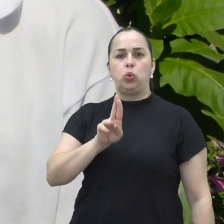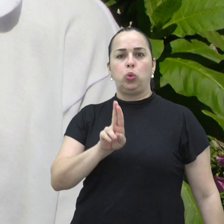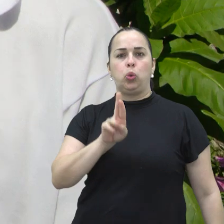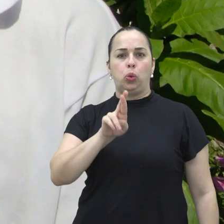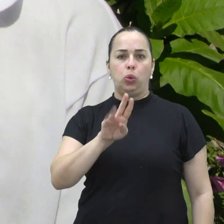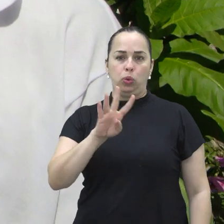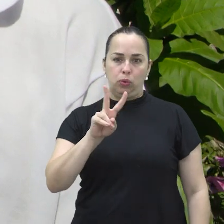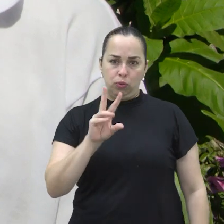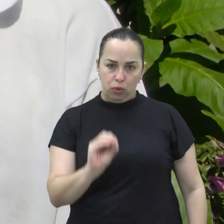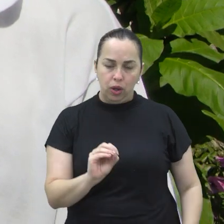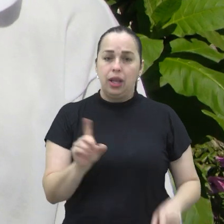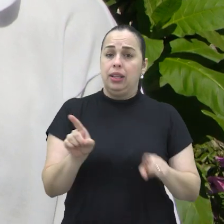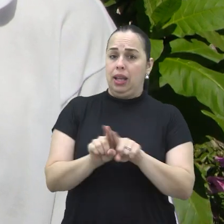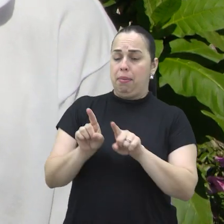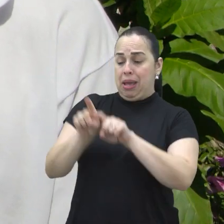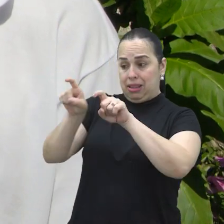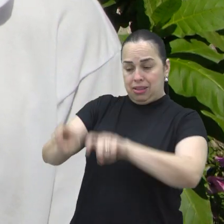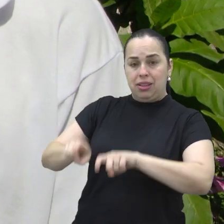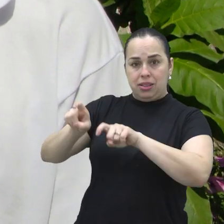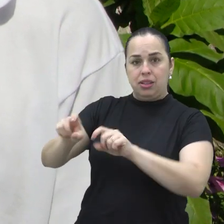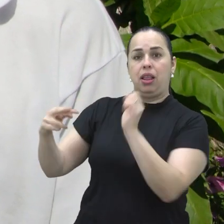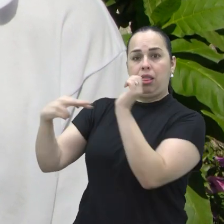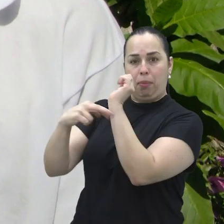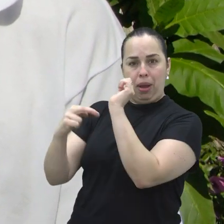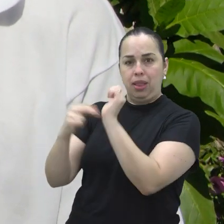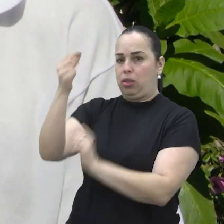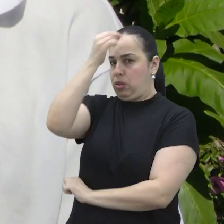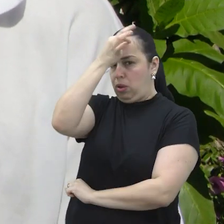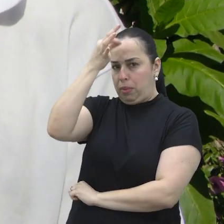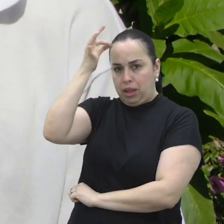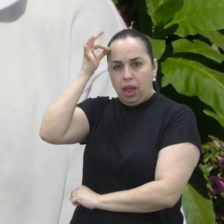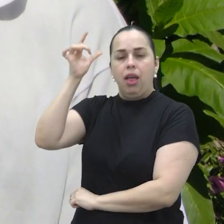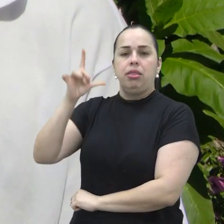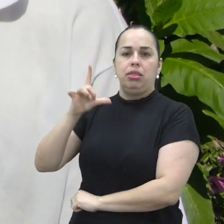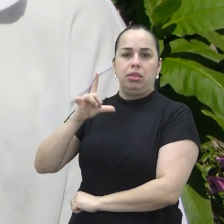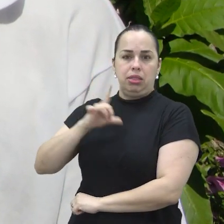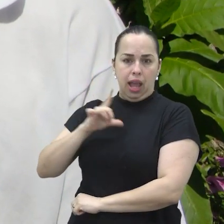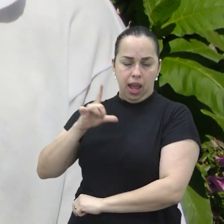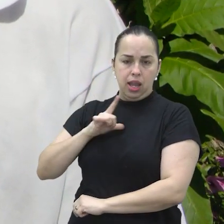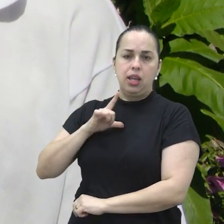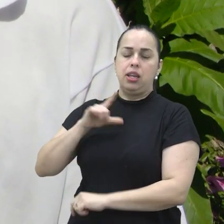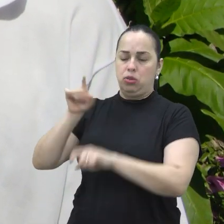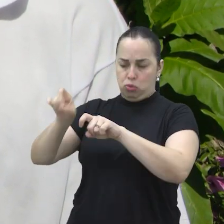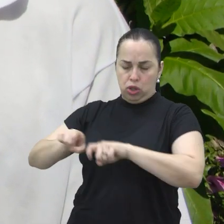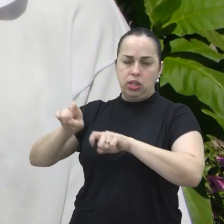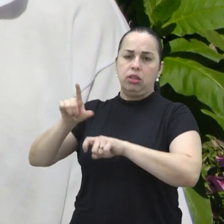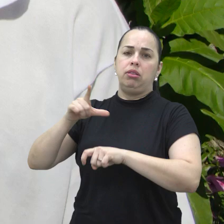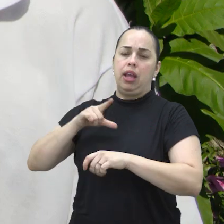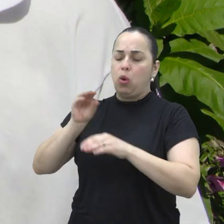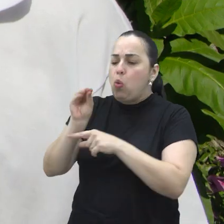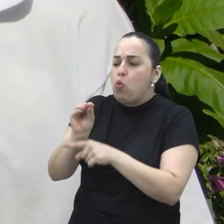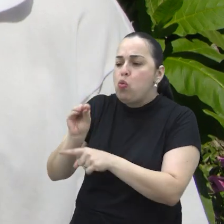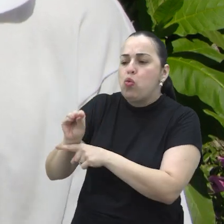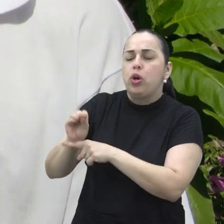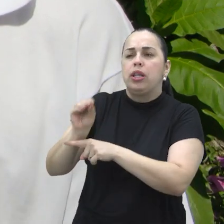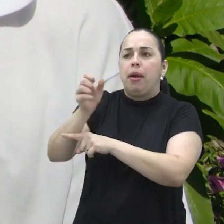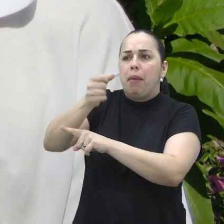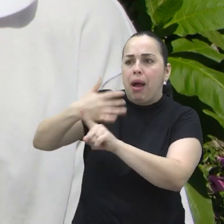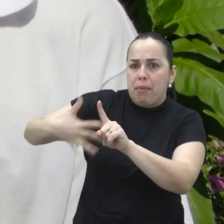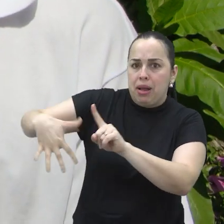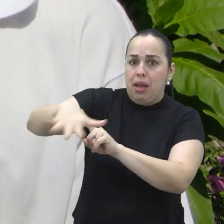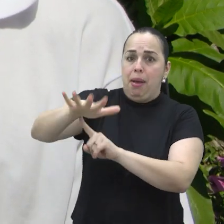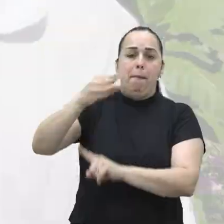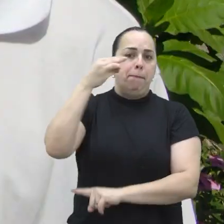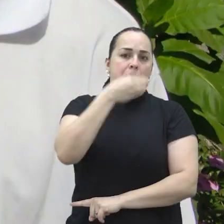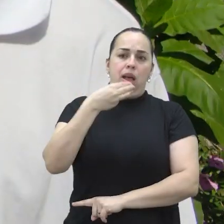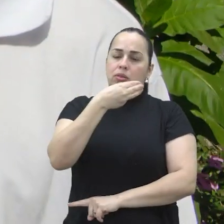Peixes, e também tem na minha chácara em São Bento, né? E São Bento é só mesmo para cuidar da natureza, lá não